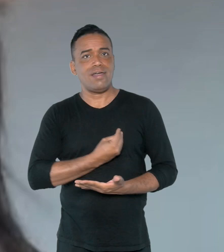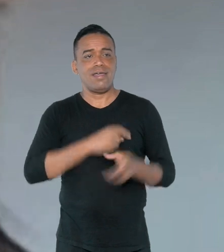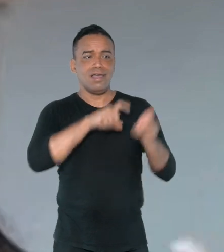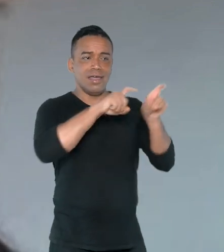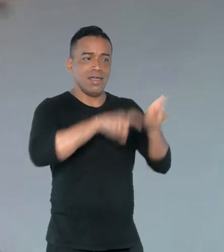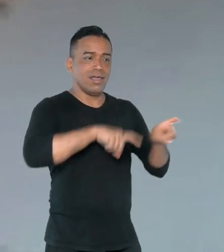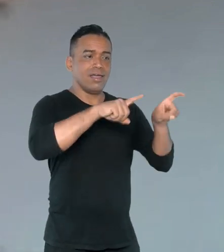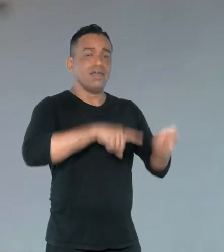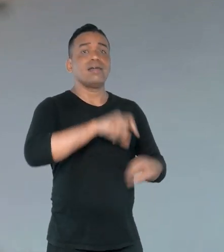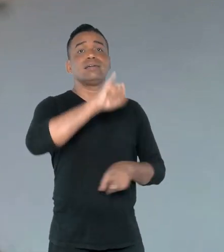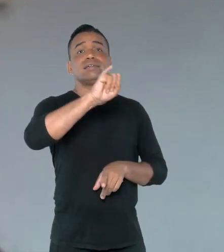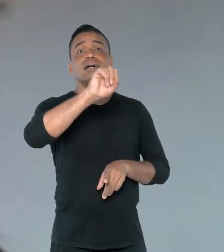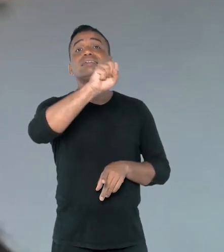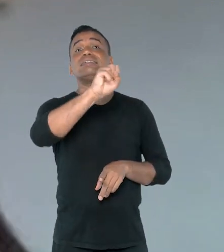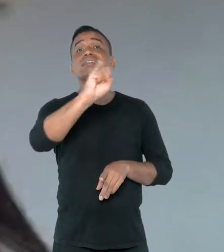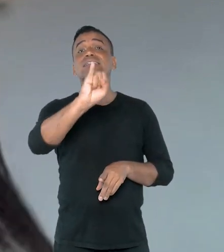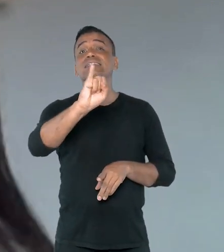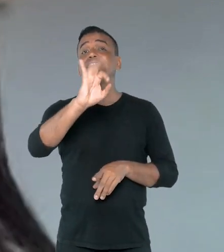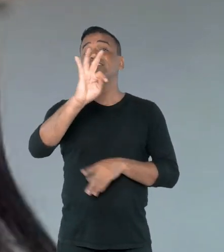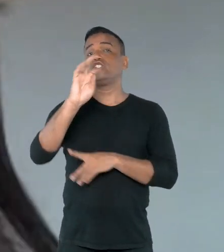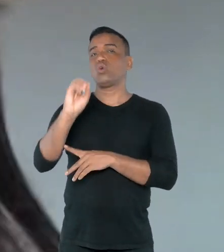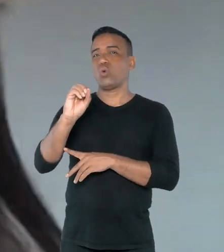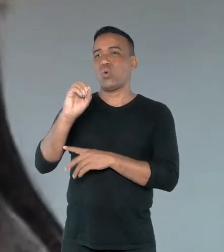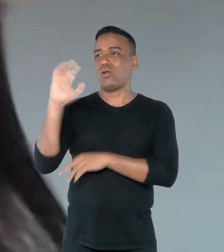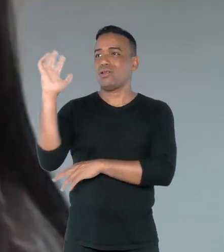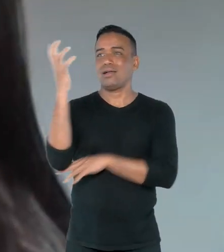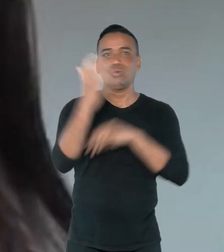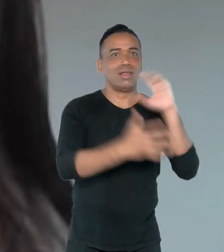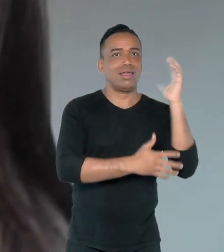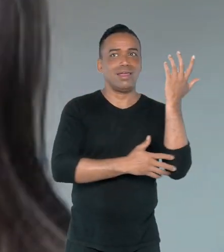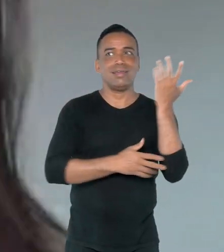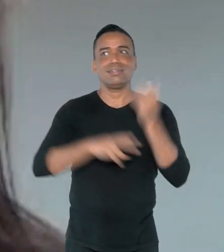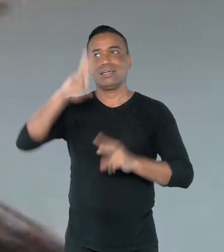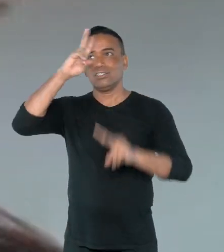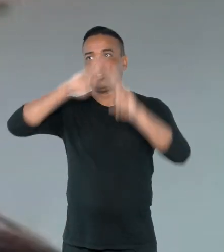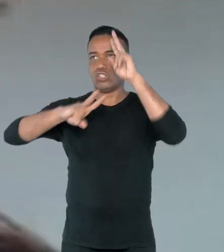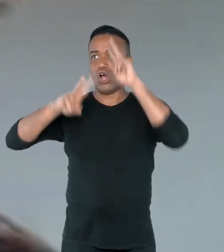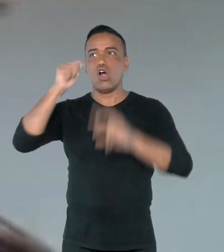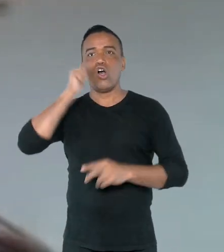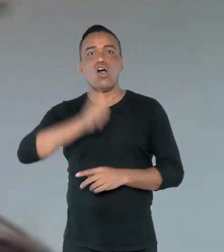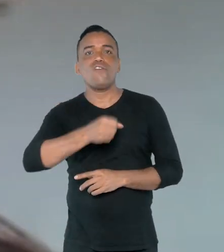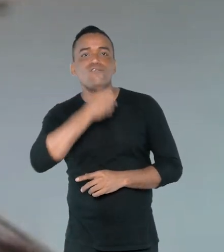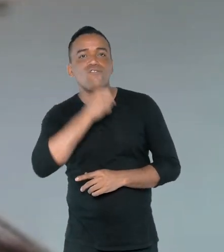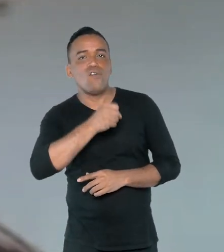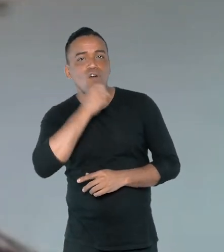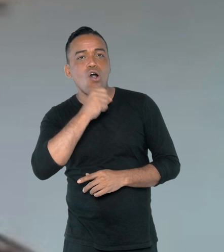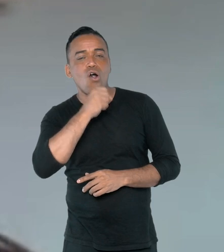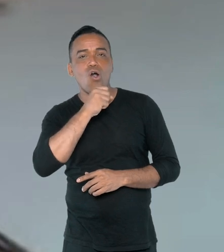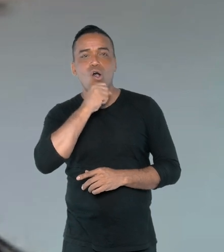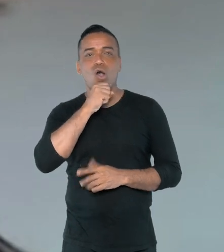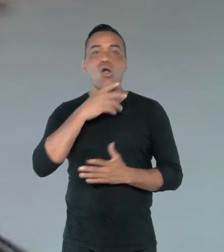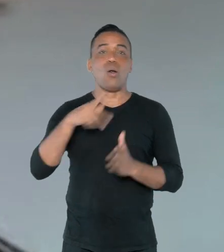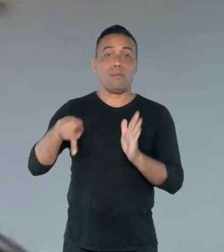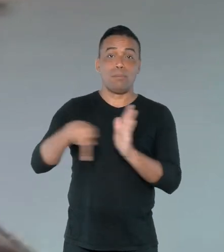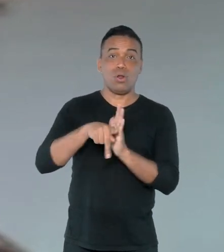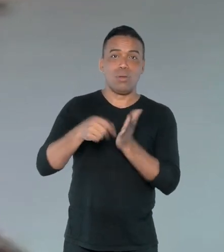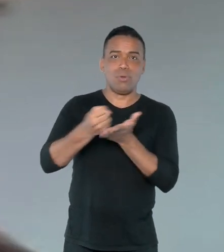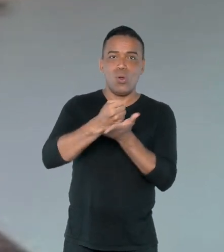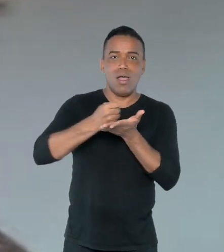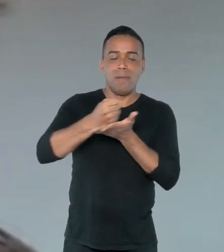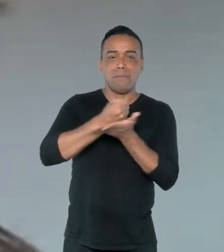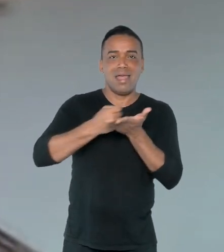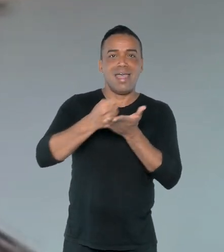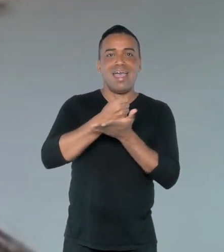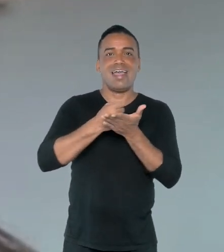sítio rodeada de natureza, as histórias que eu ouvia da minha avó, sobre a medicina que a